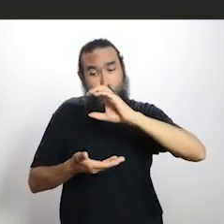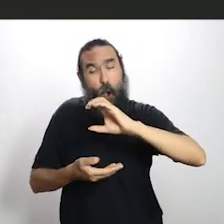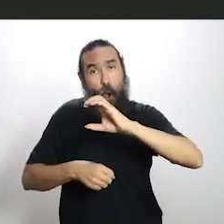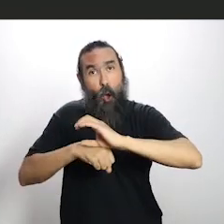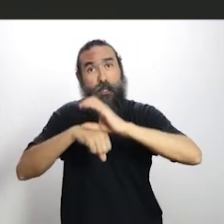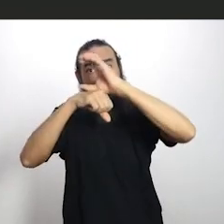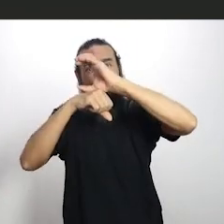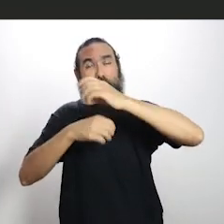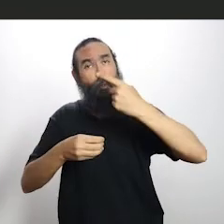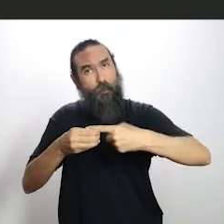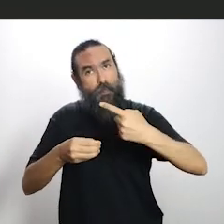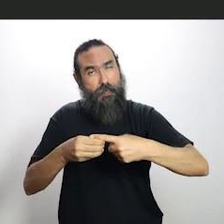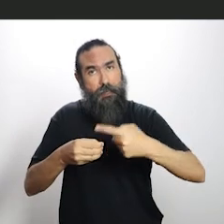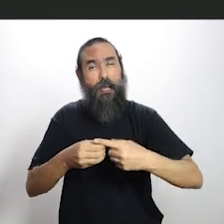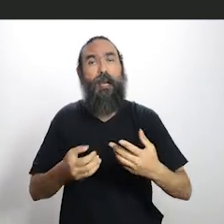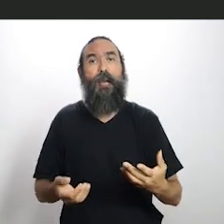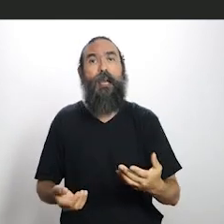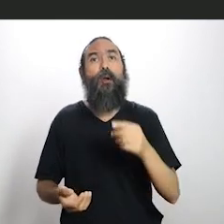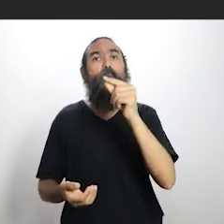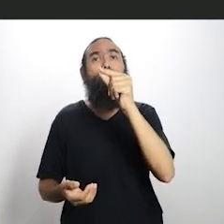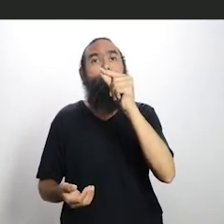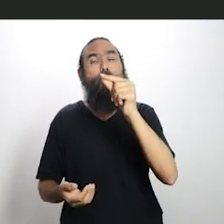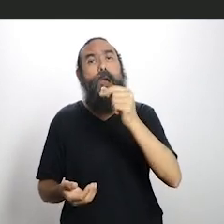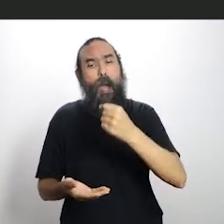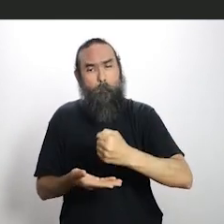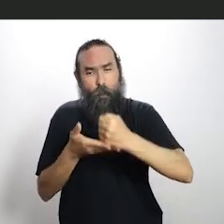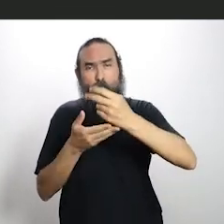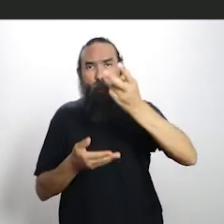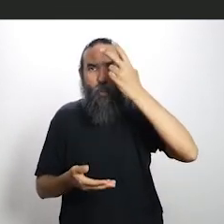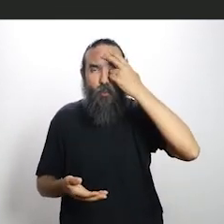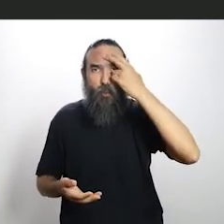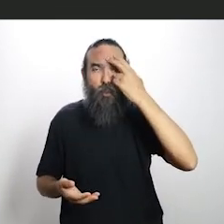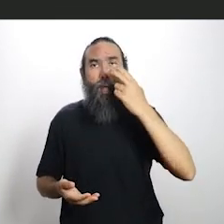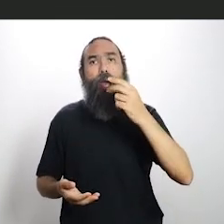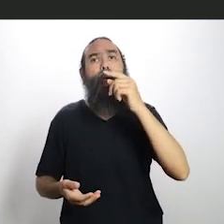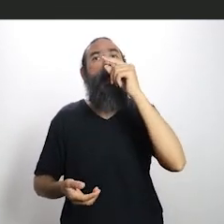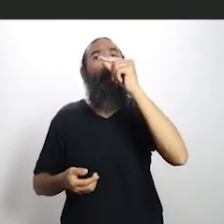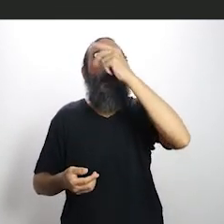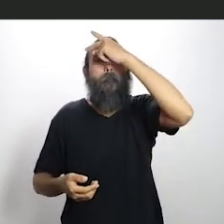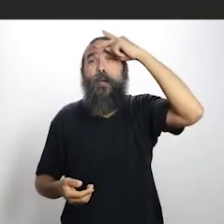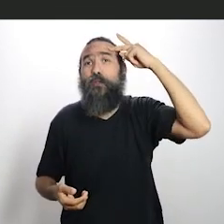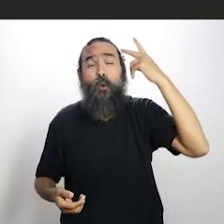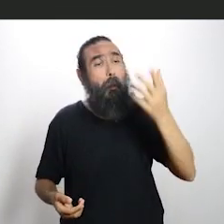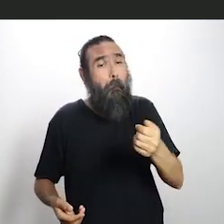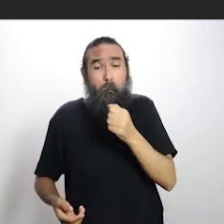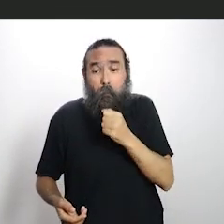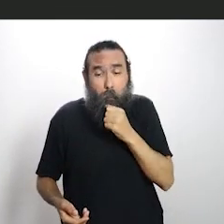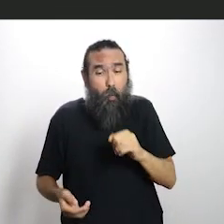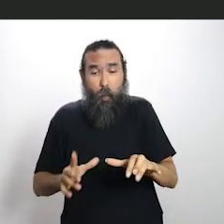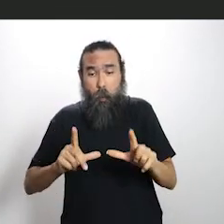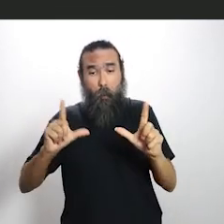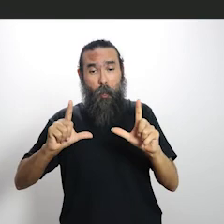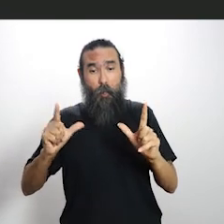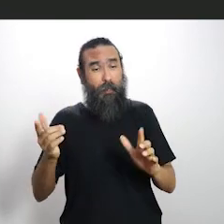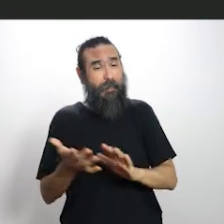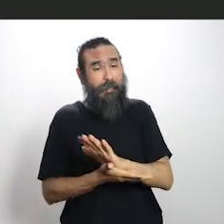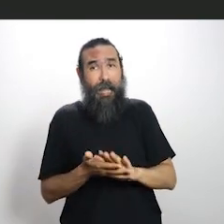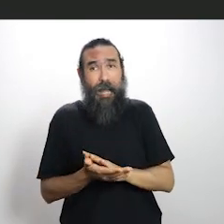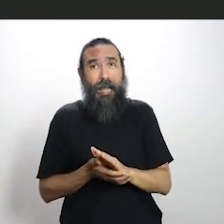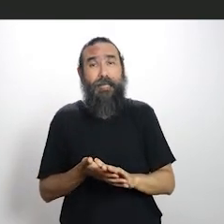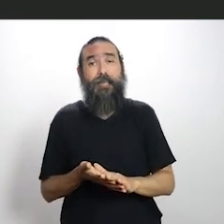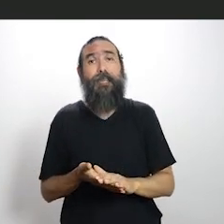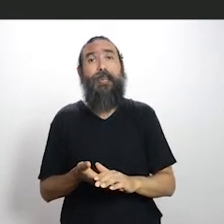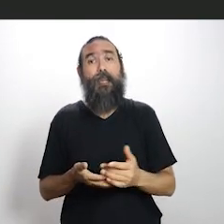smartphone possam através dessas prefeituras fazer o cadastro que vai estar alimentando realmente esse cadastro estadual